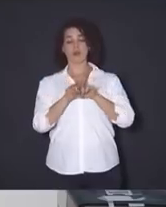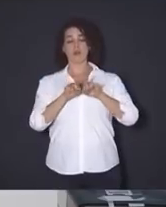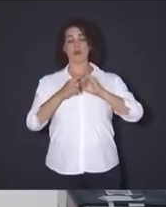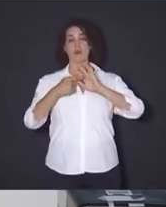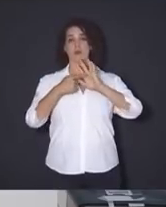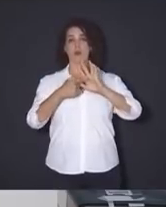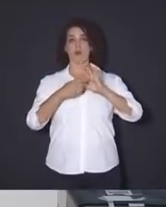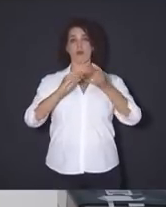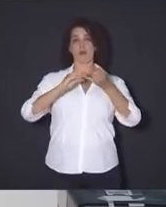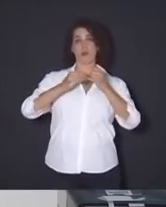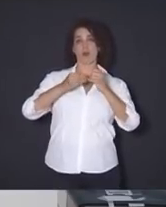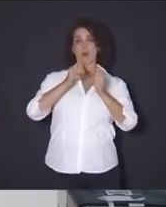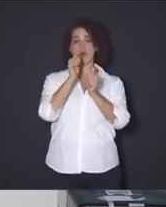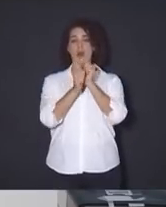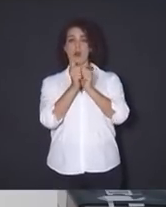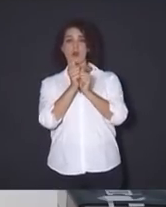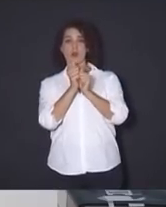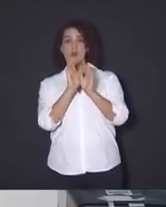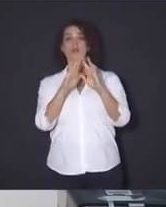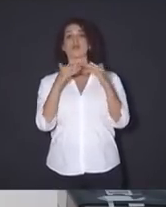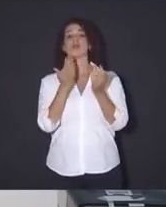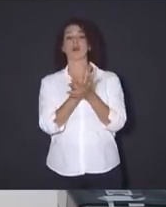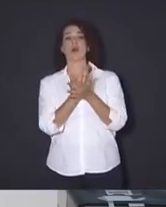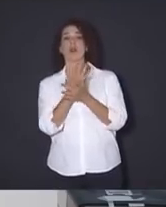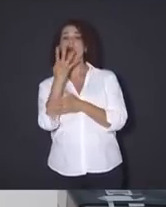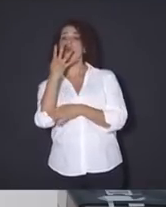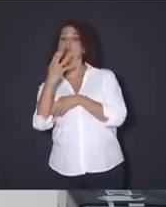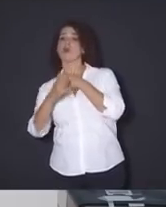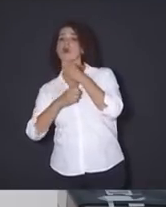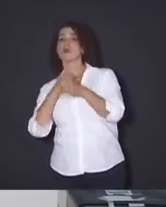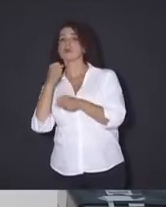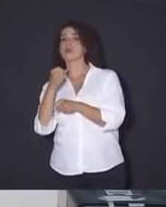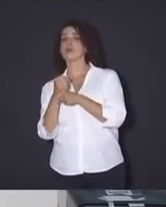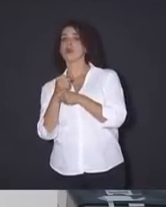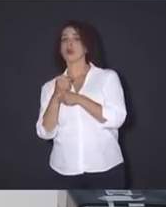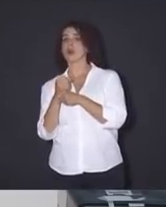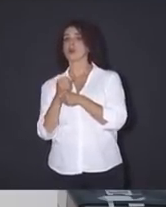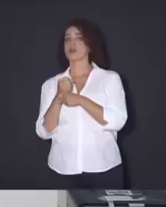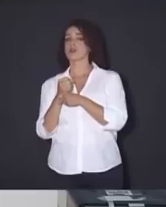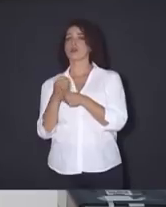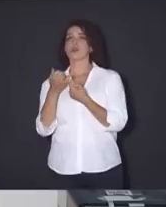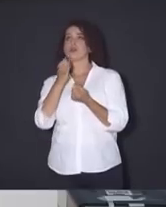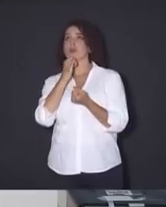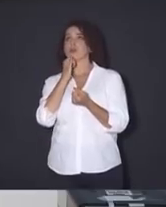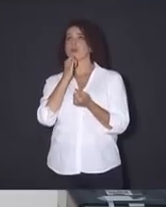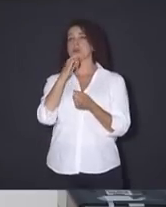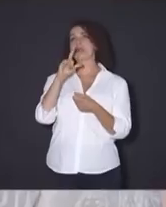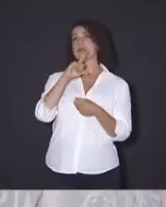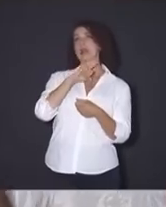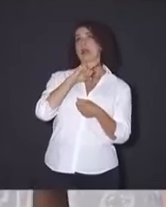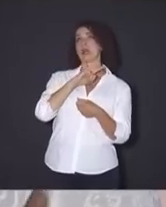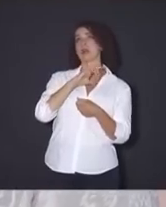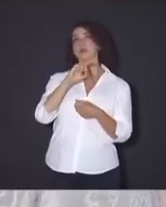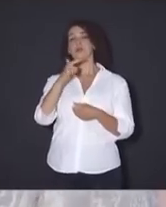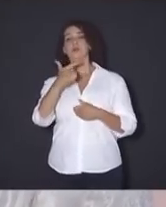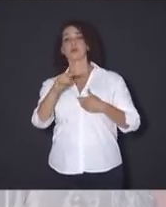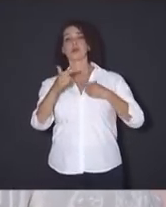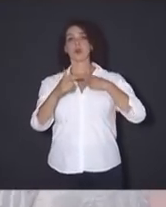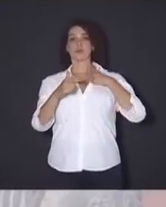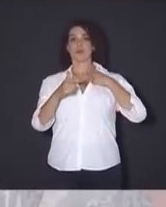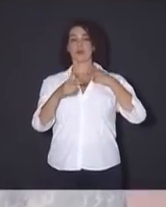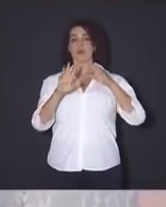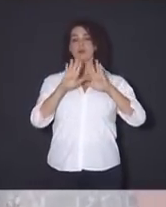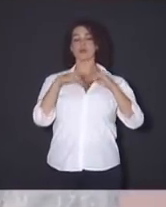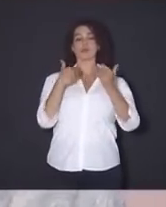escola que você vai ter se você vai passar quatro anos na administração sem ter por exemplo fardamento escolar e isso é sempre